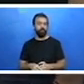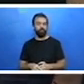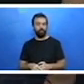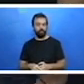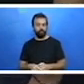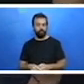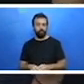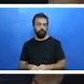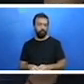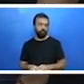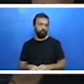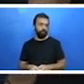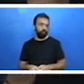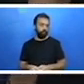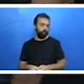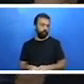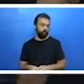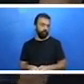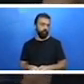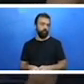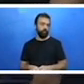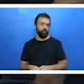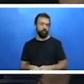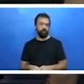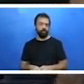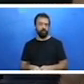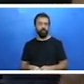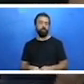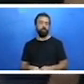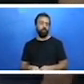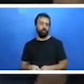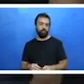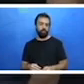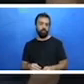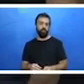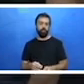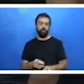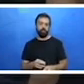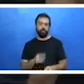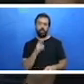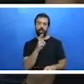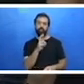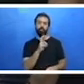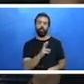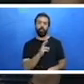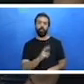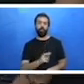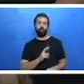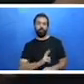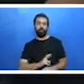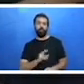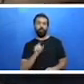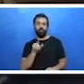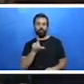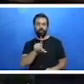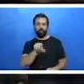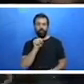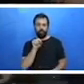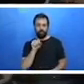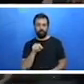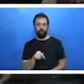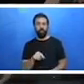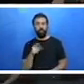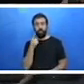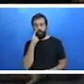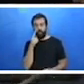na gráfica de Maria do Rosário Lustosa da Cruz, letra D, em uma editora de Juazeiro do Norte, no Ceará. Vamos